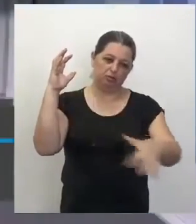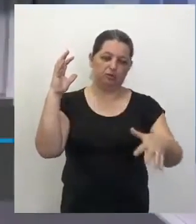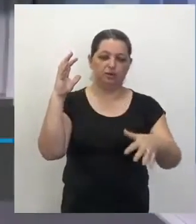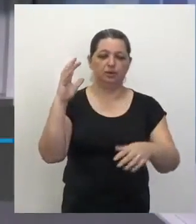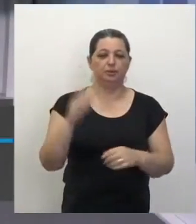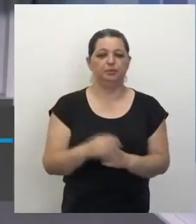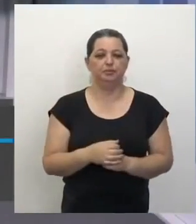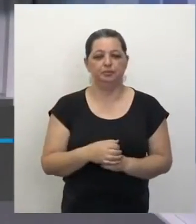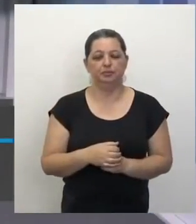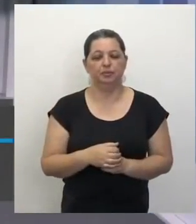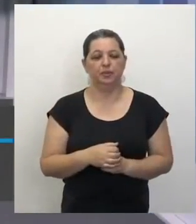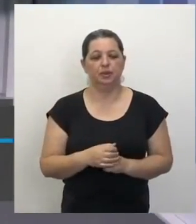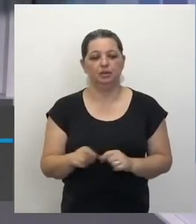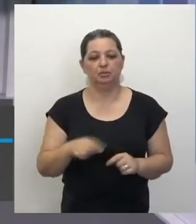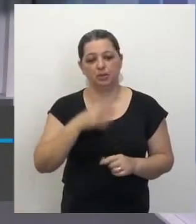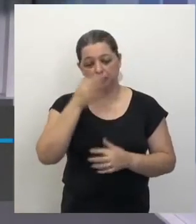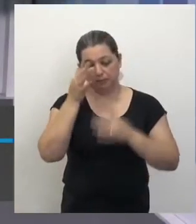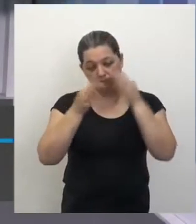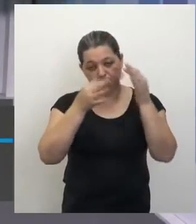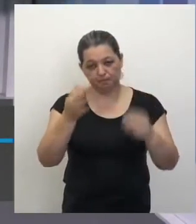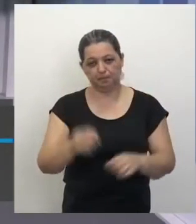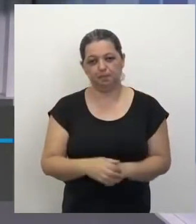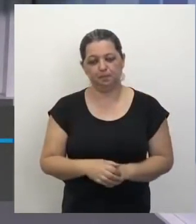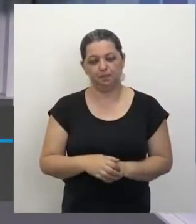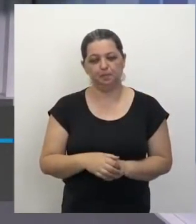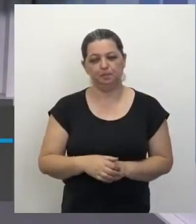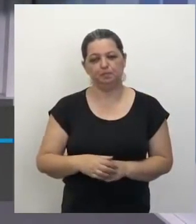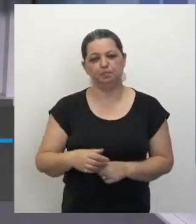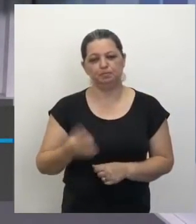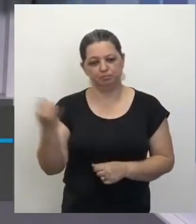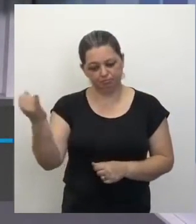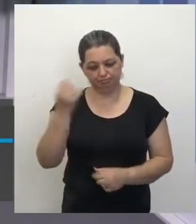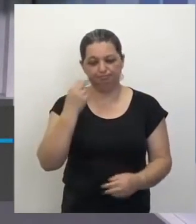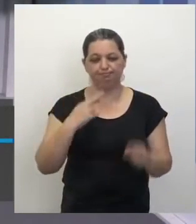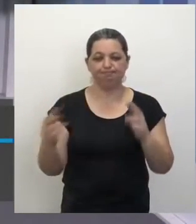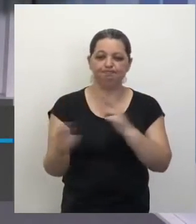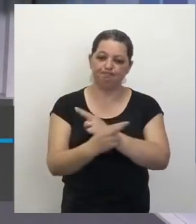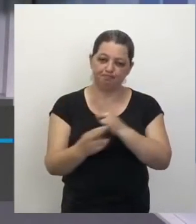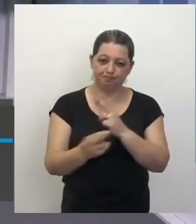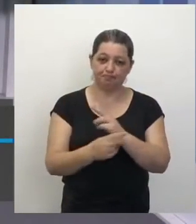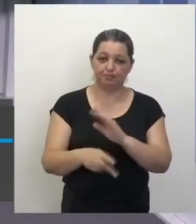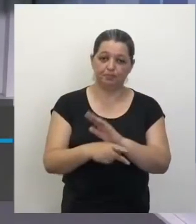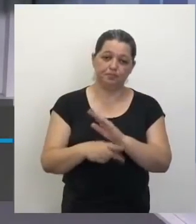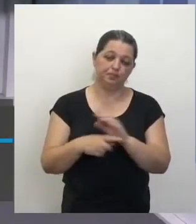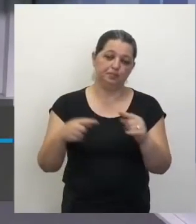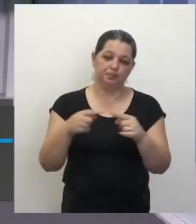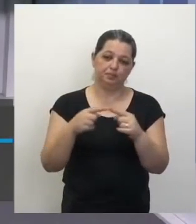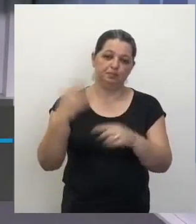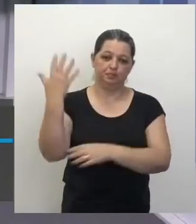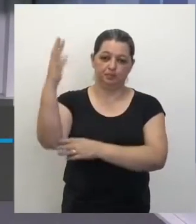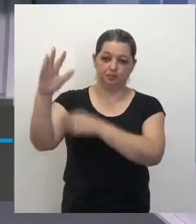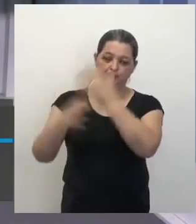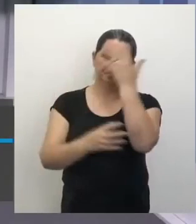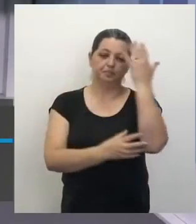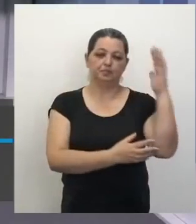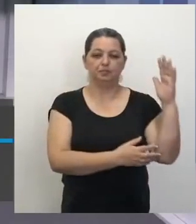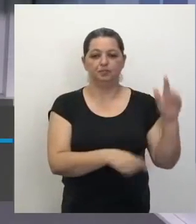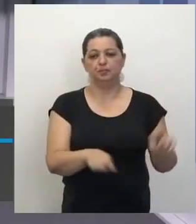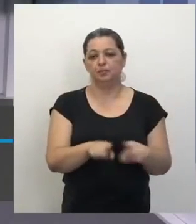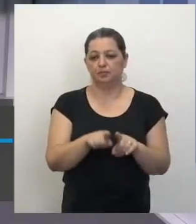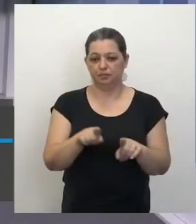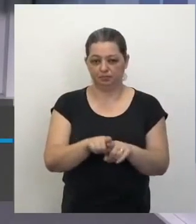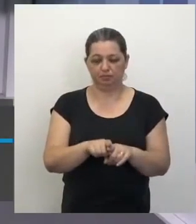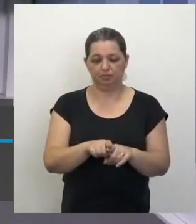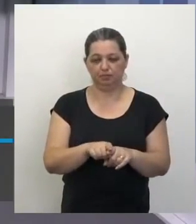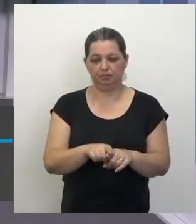você falou mesmo, né? A relação que esses povos tinham com a natureza, não somente ali a natureza